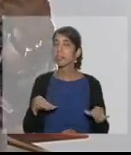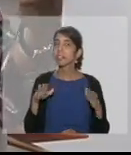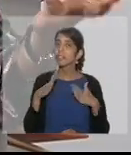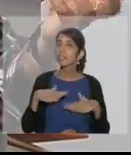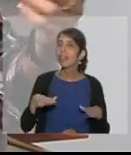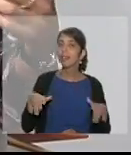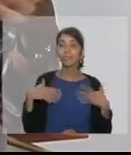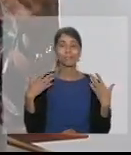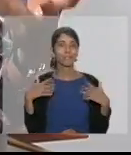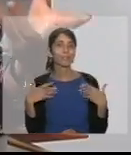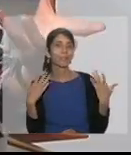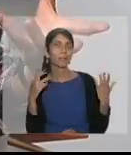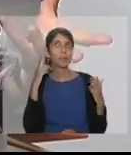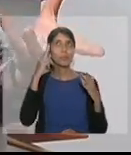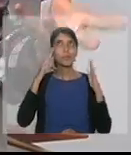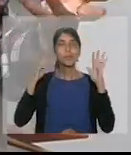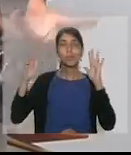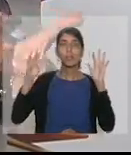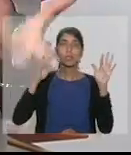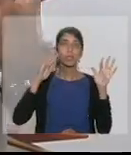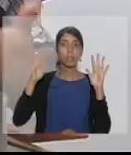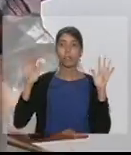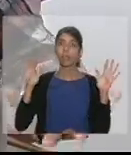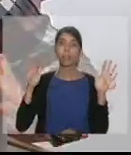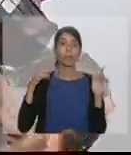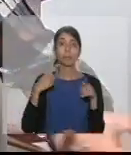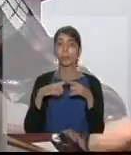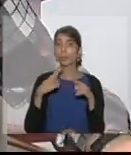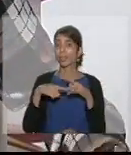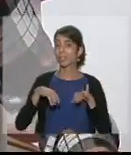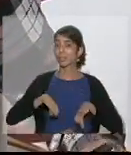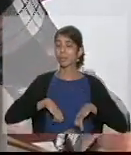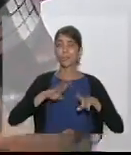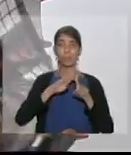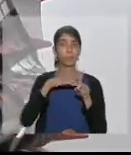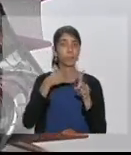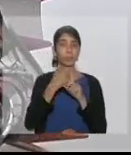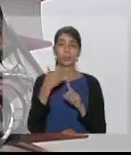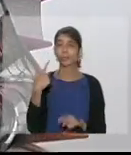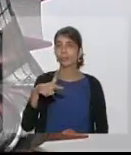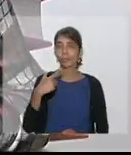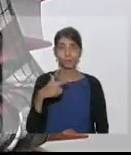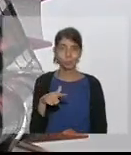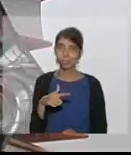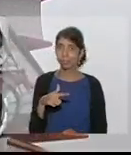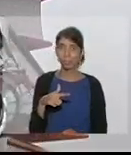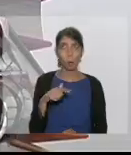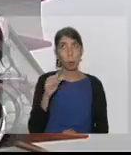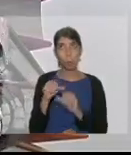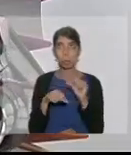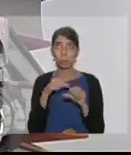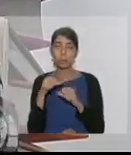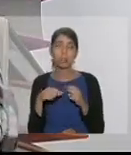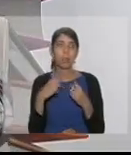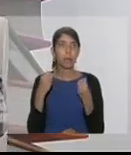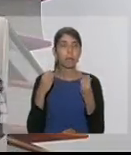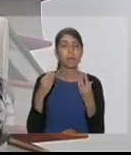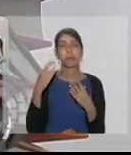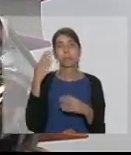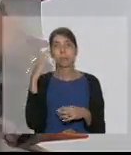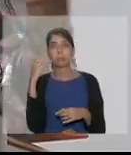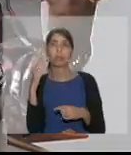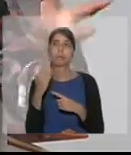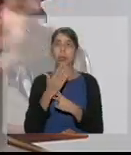relaxar, é para se divertir, é para sonhar, porque a gente não vai sofrer bullying pelo livro, a gente não vai mudar nossos conceitos tantos pelo livro, a não ser um